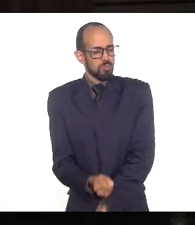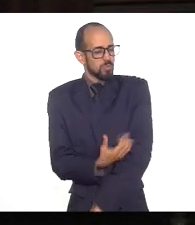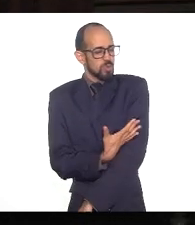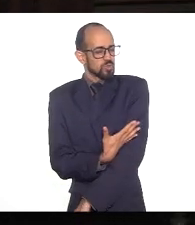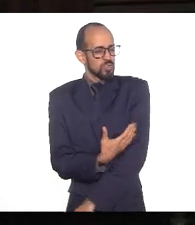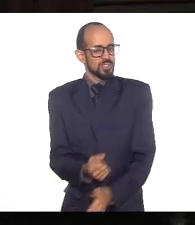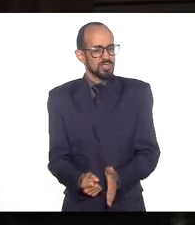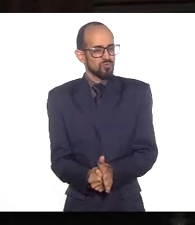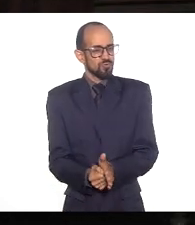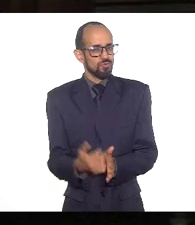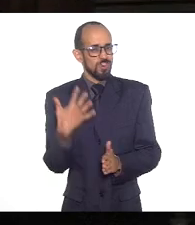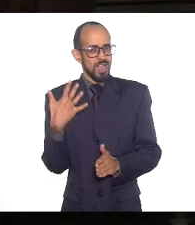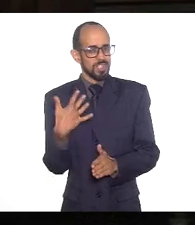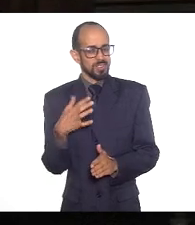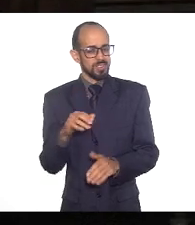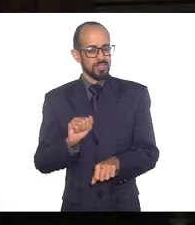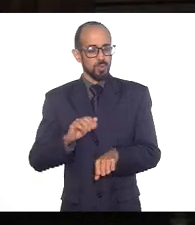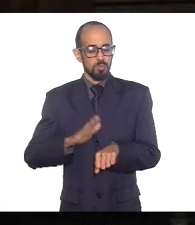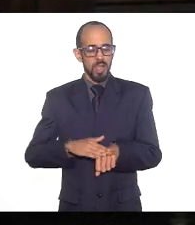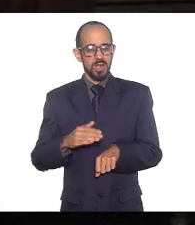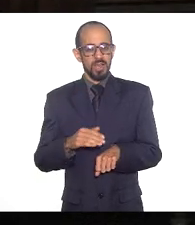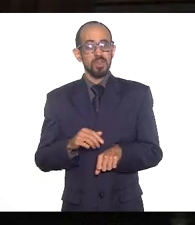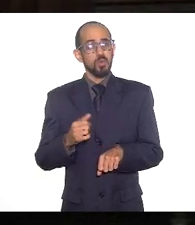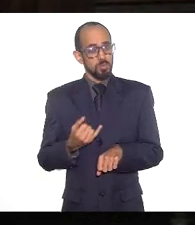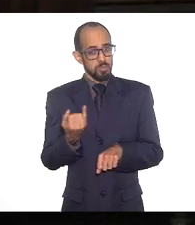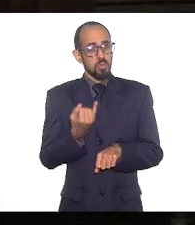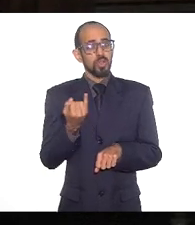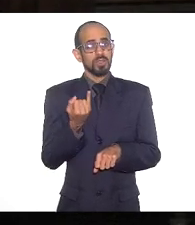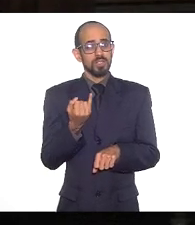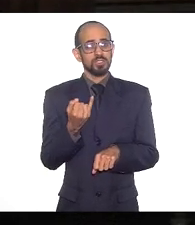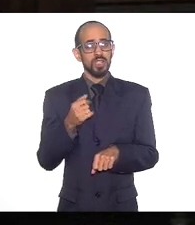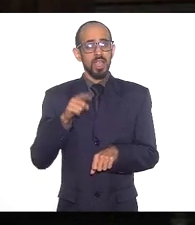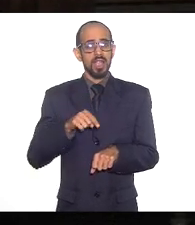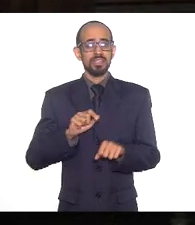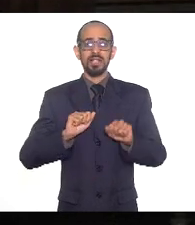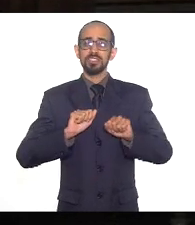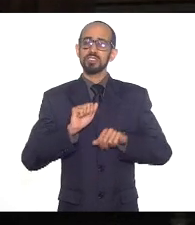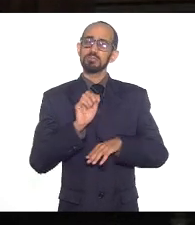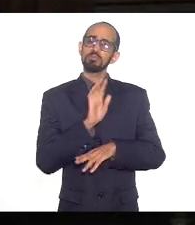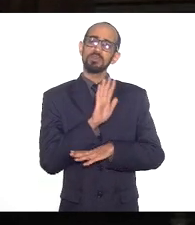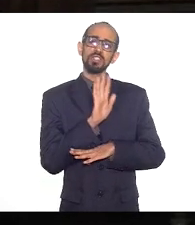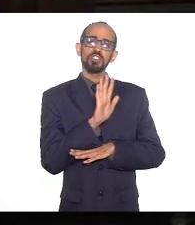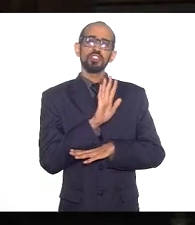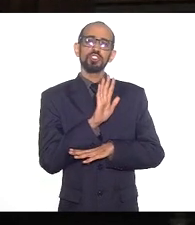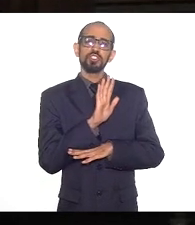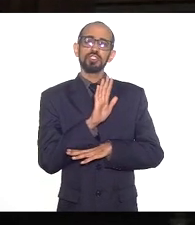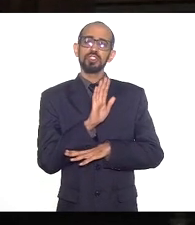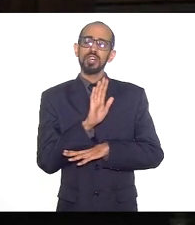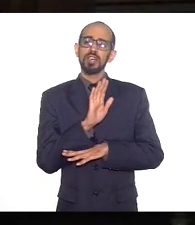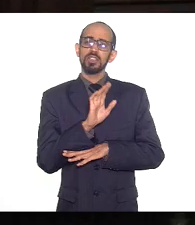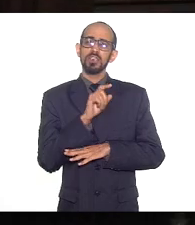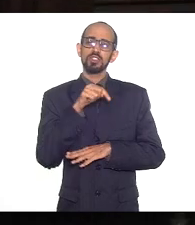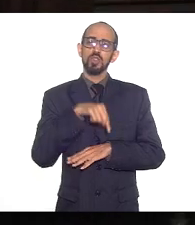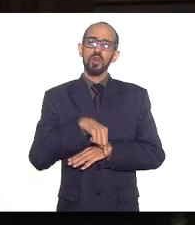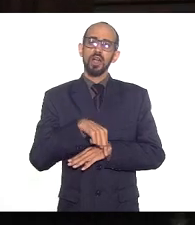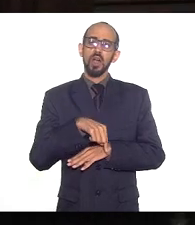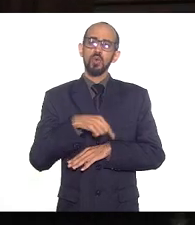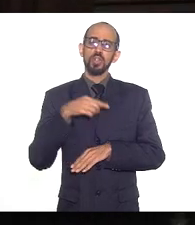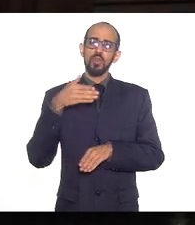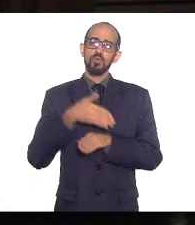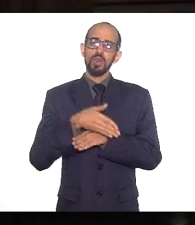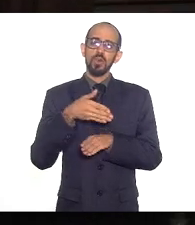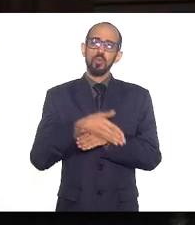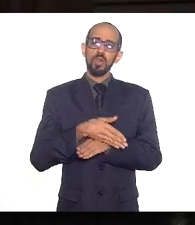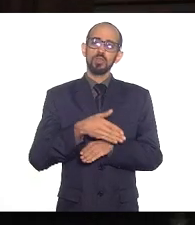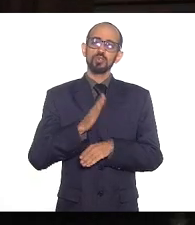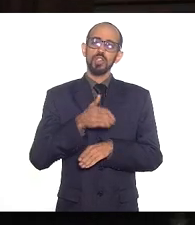importantes é a despedida desse Palácio tiradent3s desde que eu tinha 12 anos de idade né E hoje